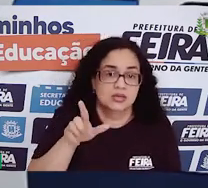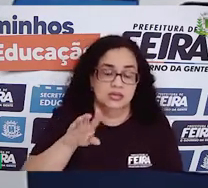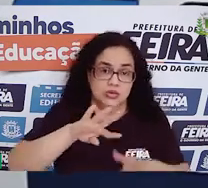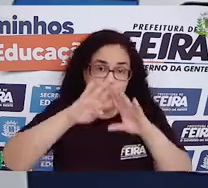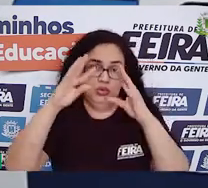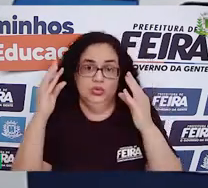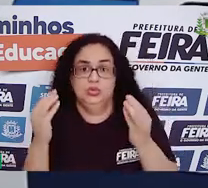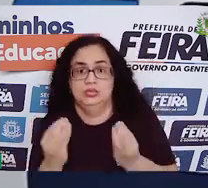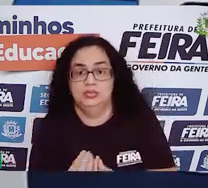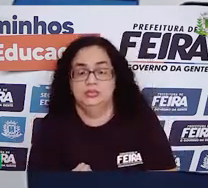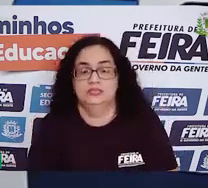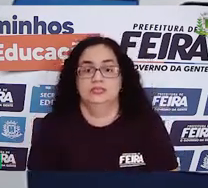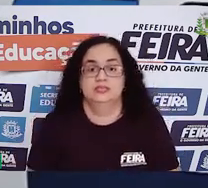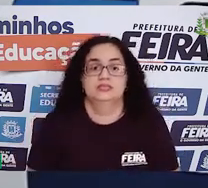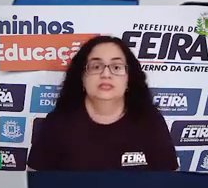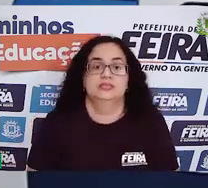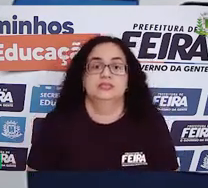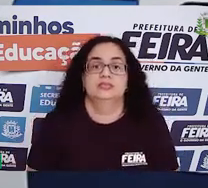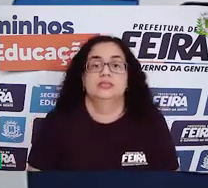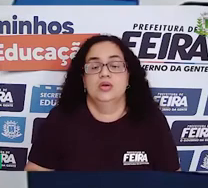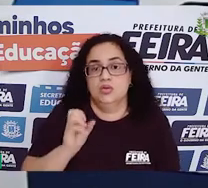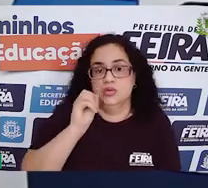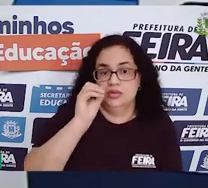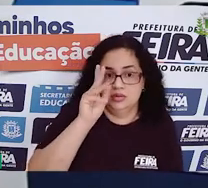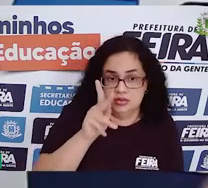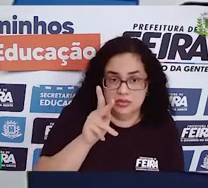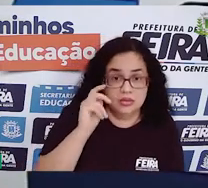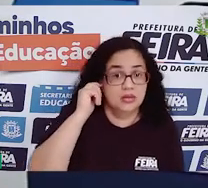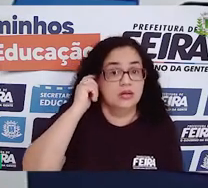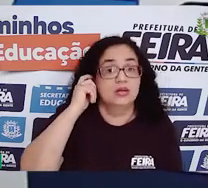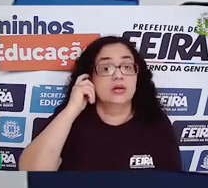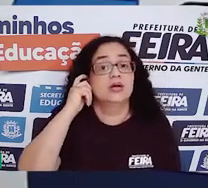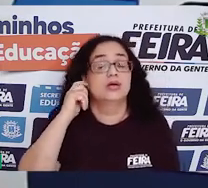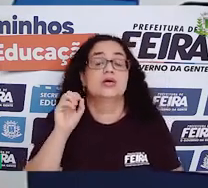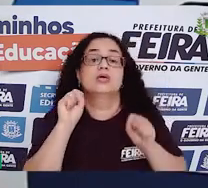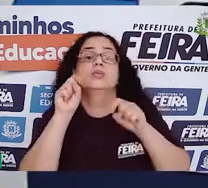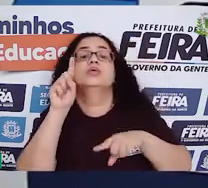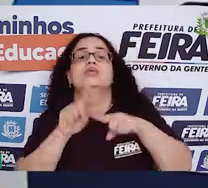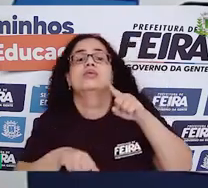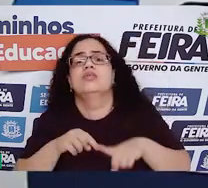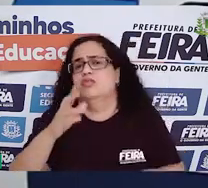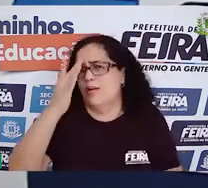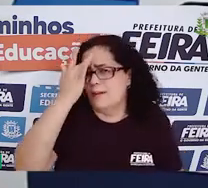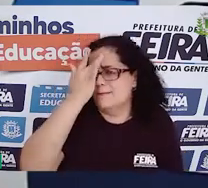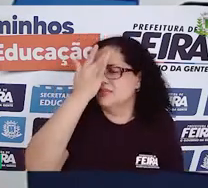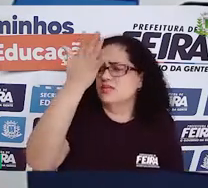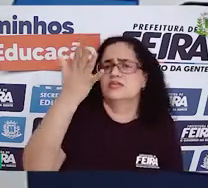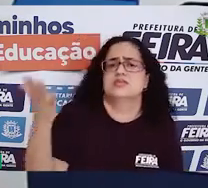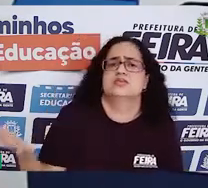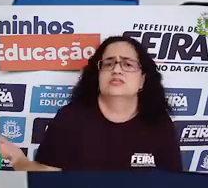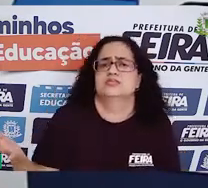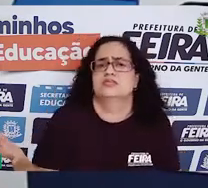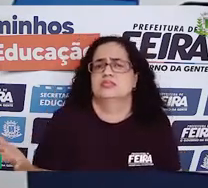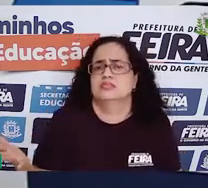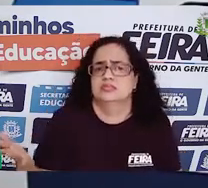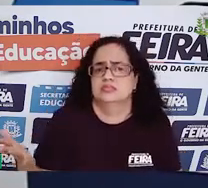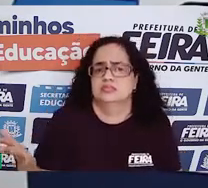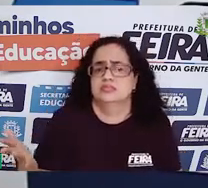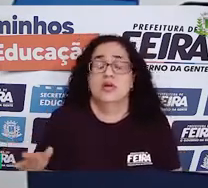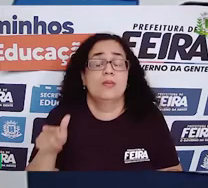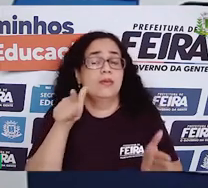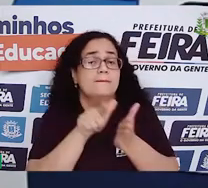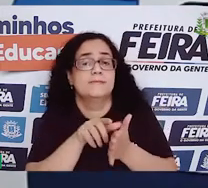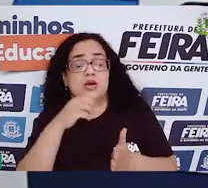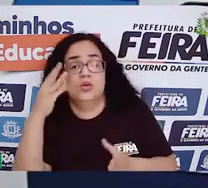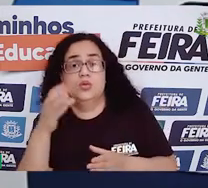dobrar. Certo? Qual dos materiais vocês acham aí que foi o mais flexível? O papel ou